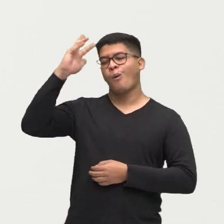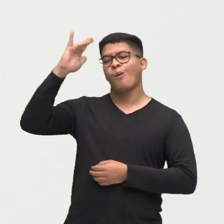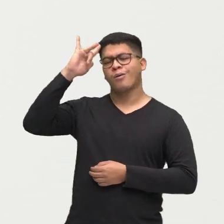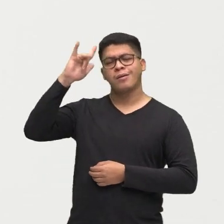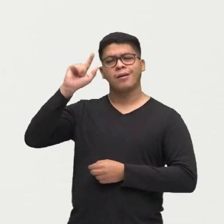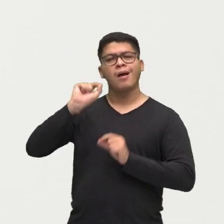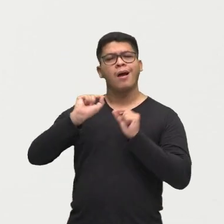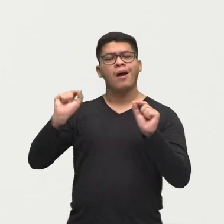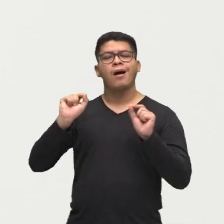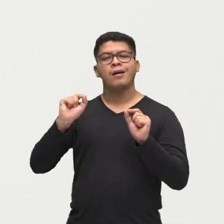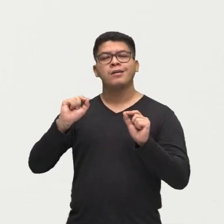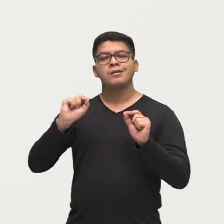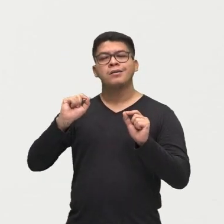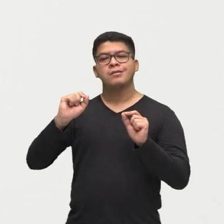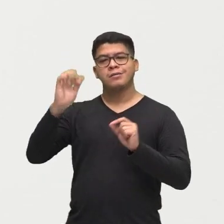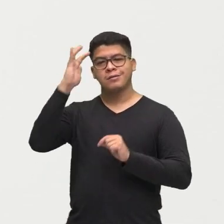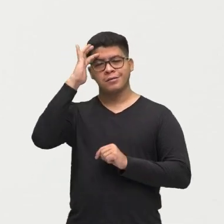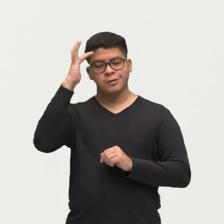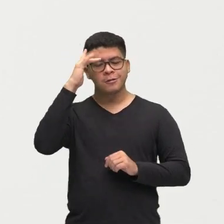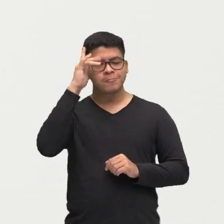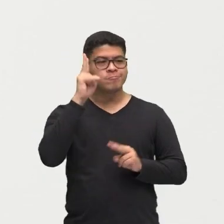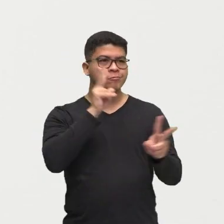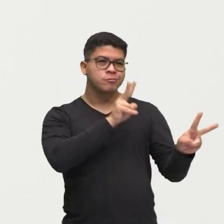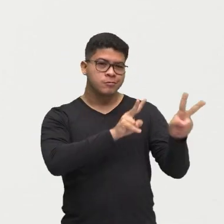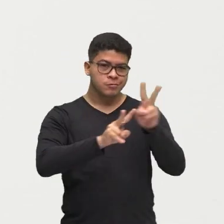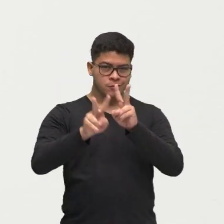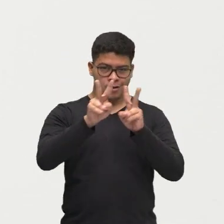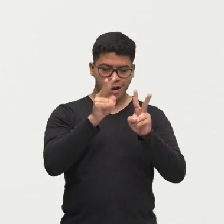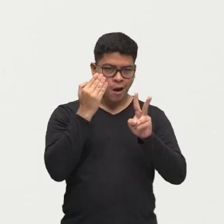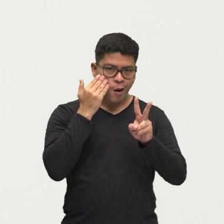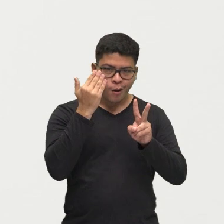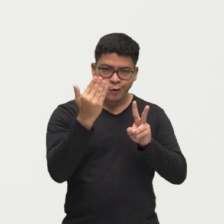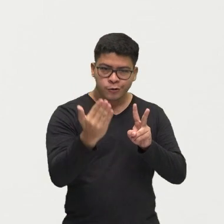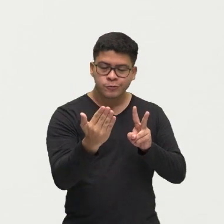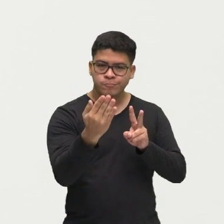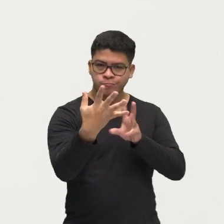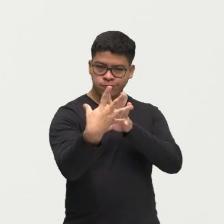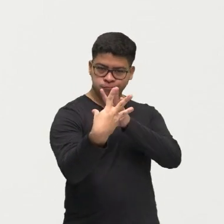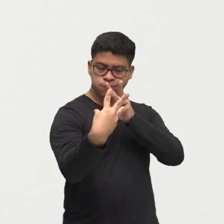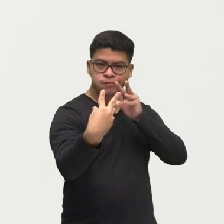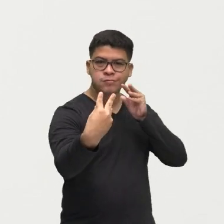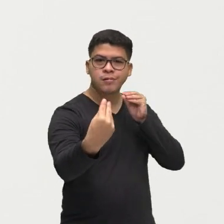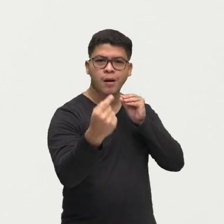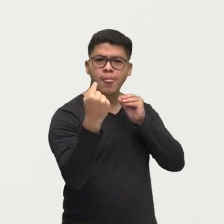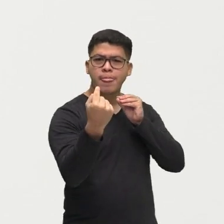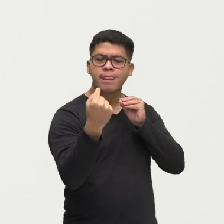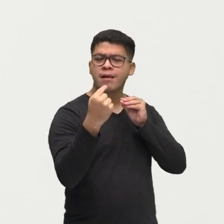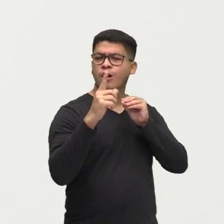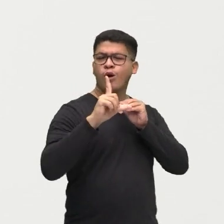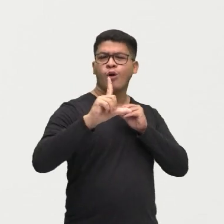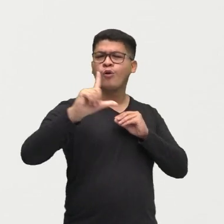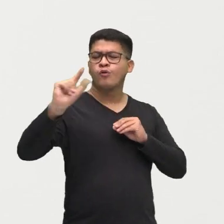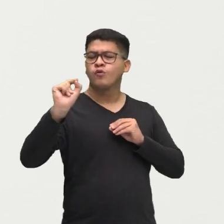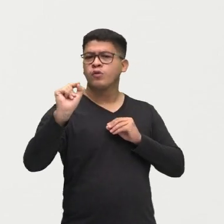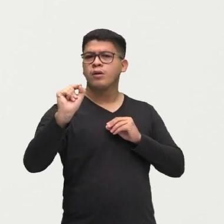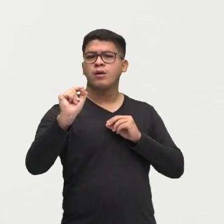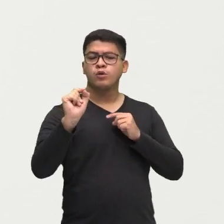assim que nos meus sonhos havia, e era assim que me fugia, apenas eu despertava.